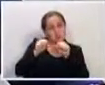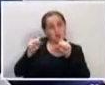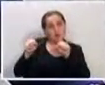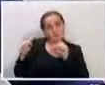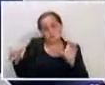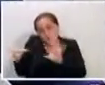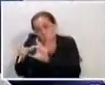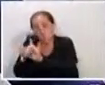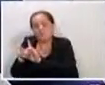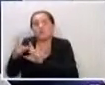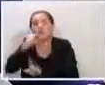fazer essa fiscalização